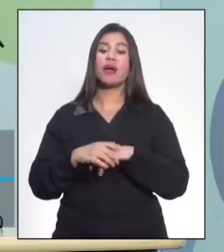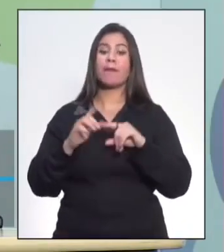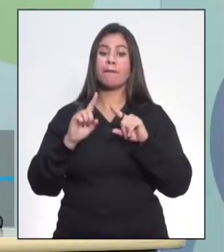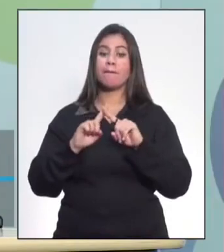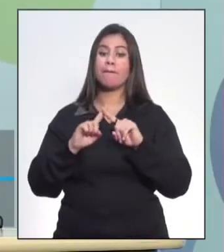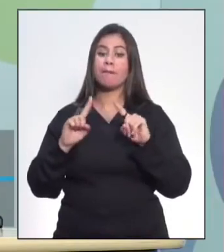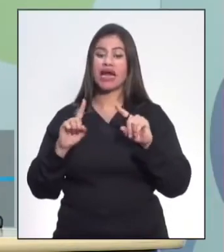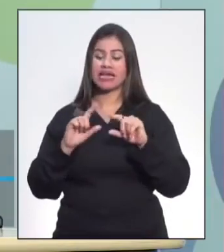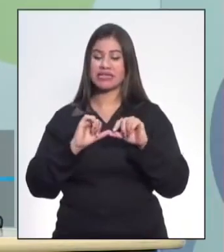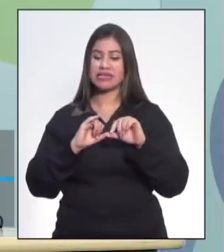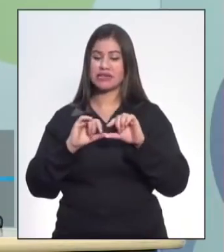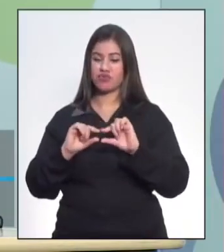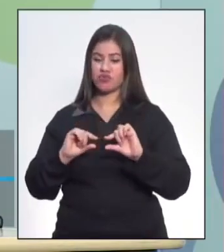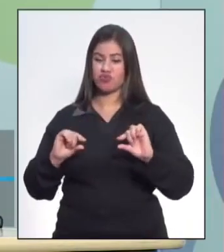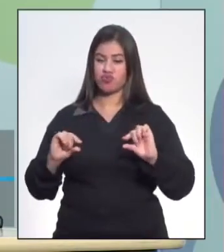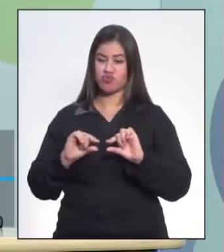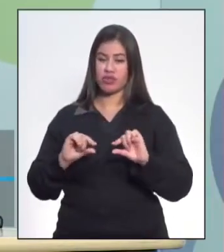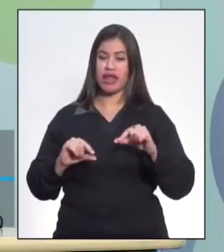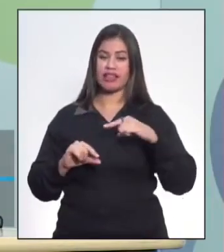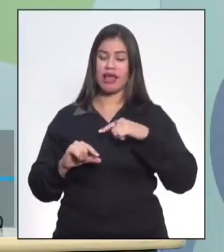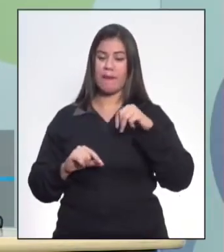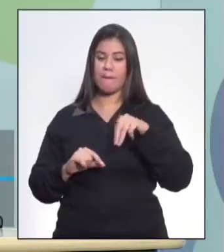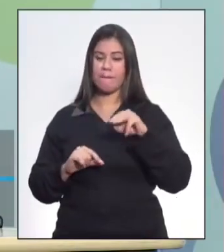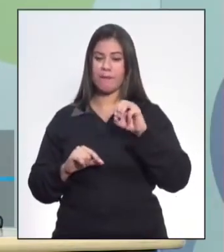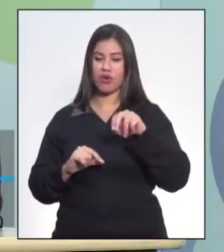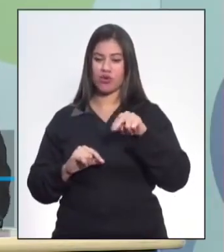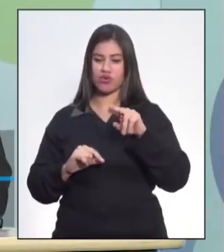E o monóxido de carbono ele faz uma ligação